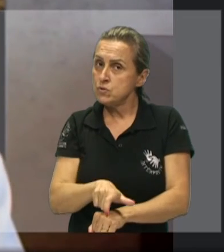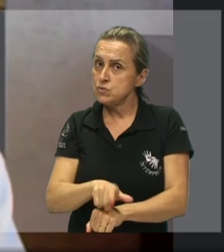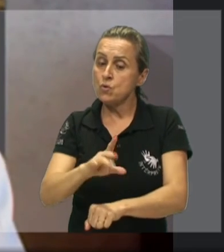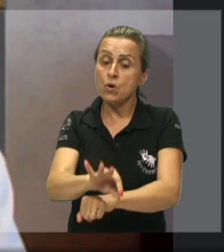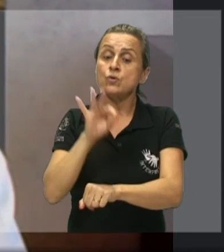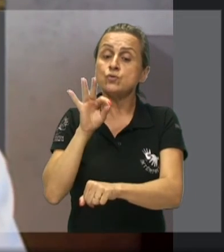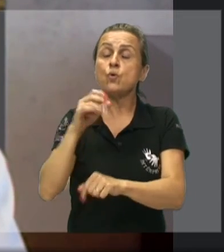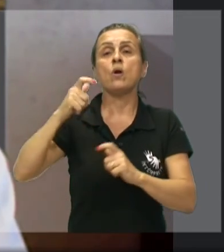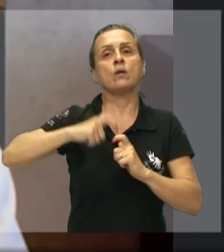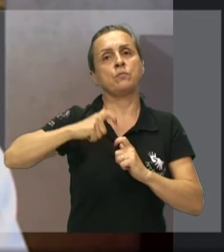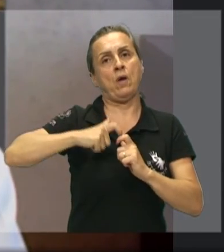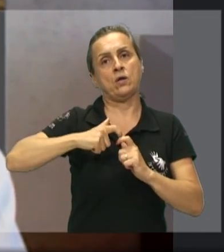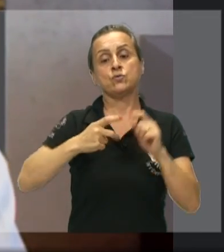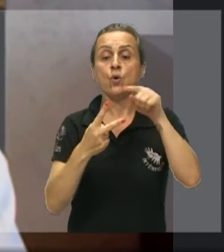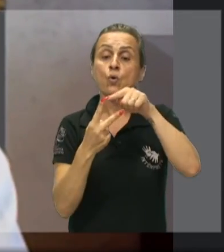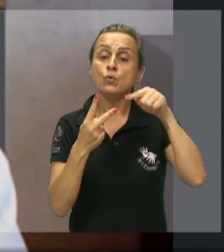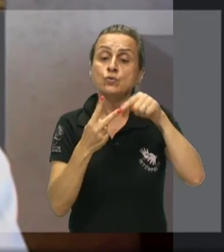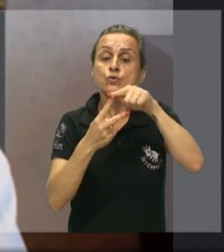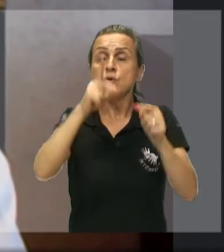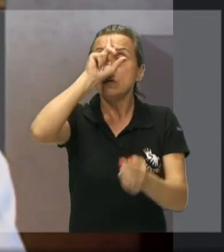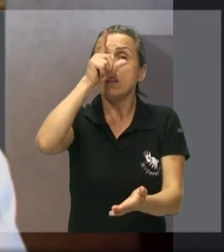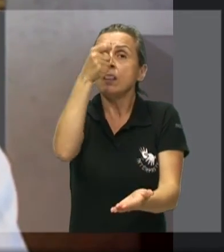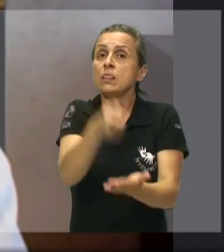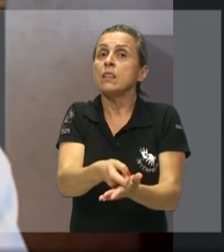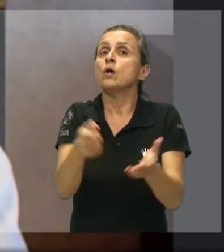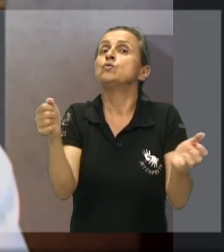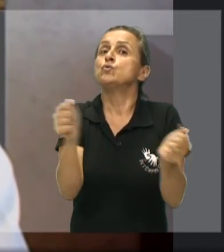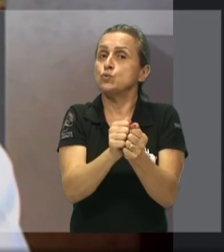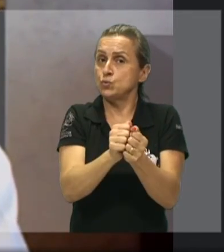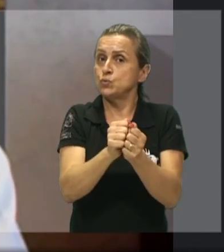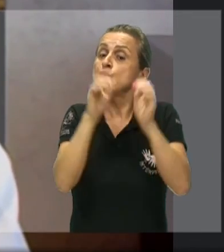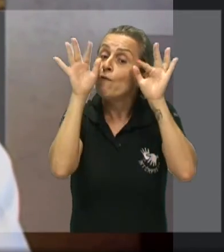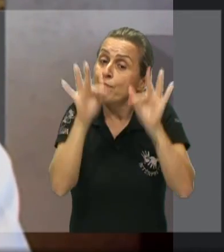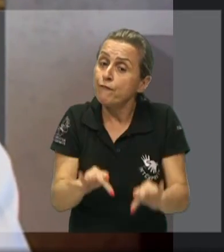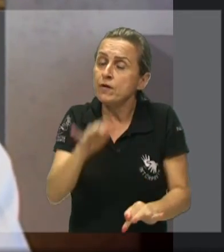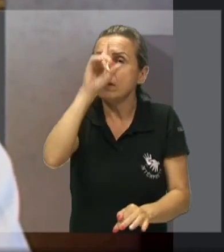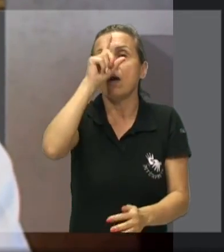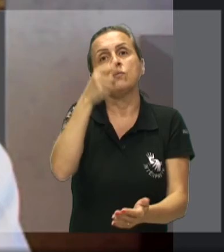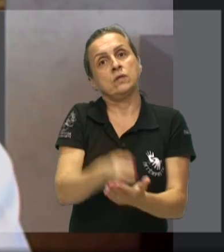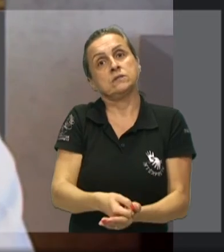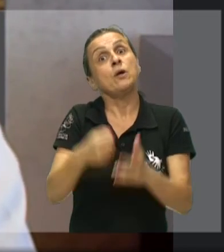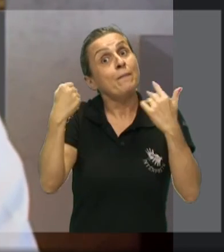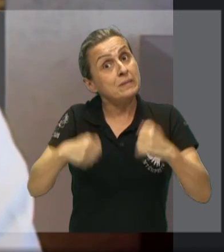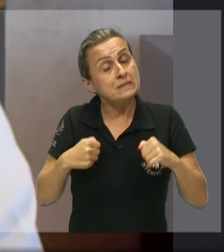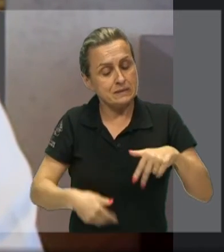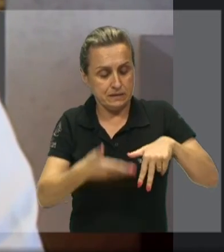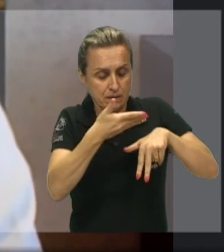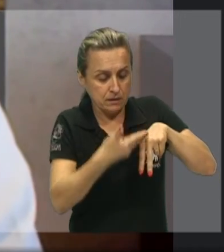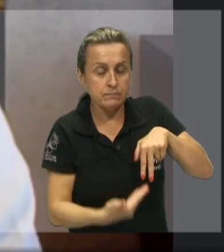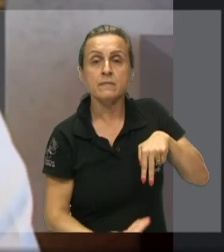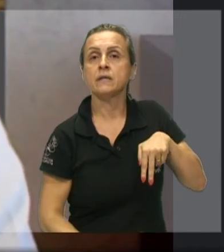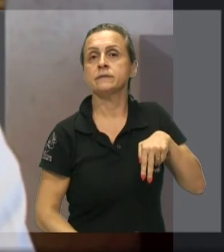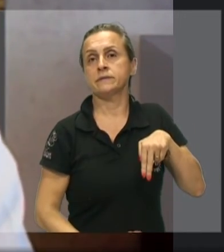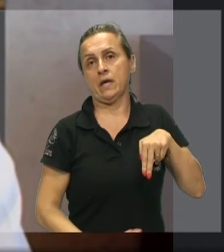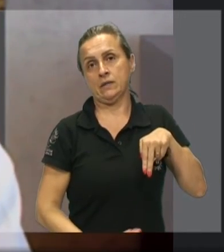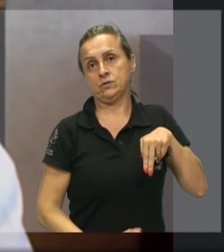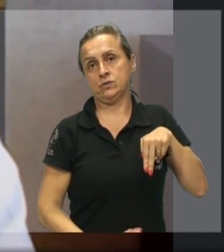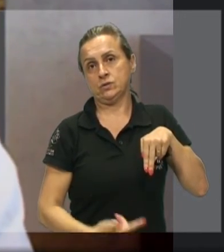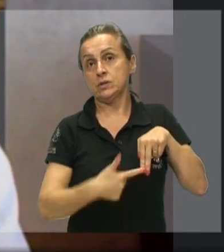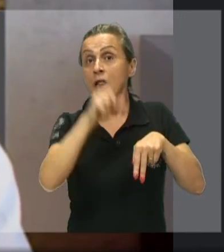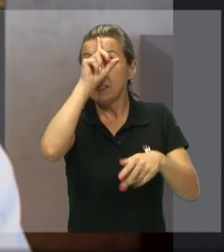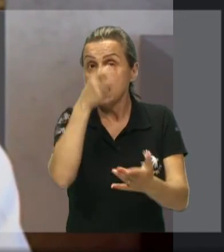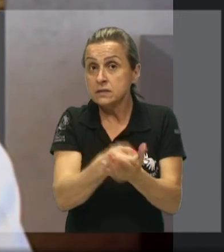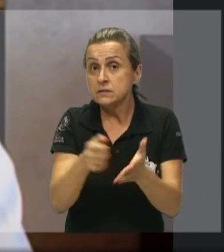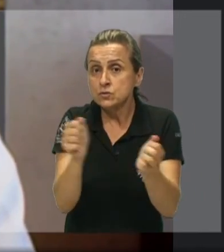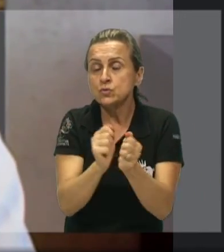os dois fazem as considerações e tomam a decisão, e a decisão final deve ser do paciente. O paciente que decide com a família, e mesmo